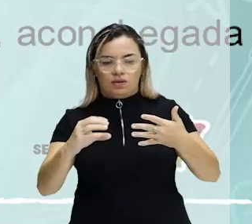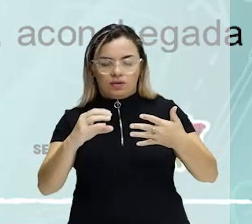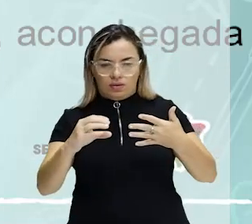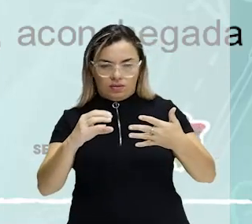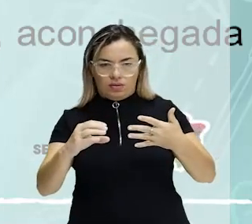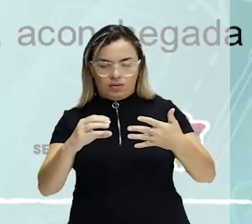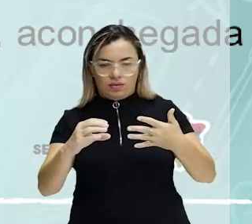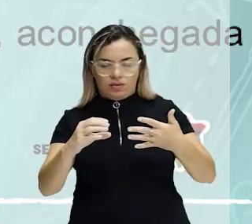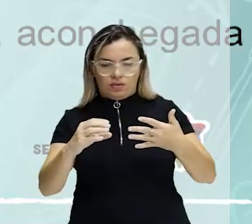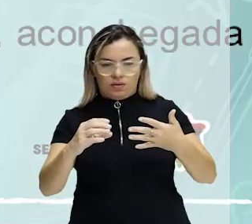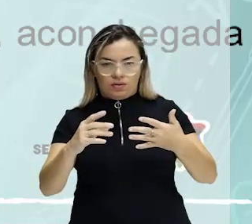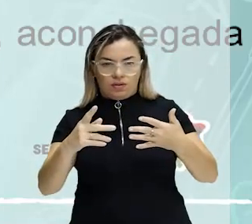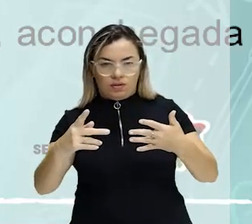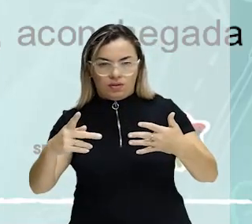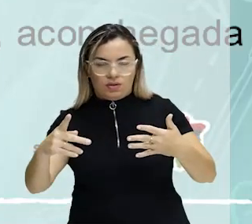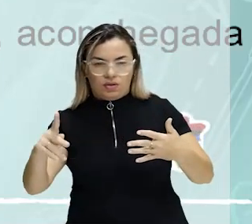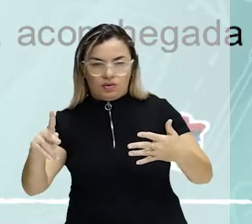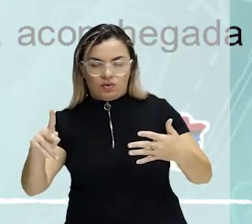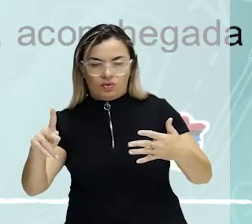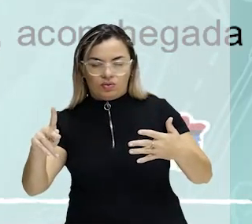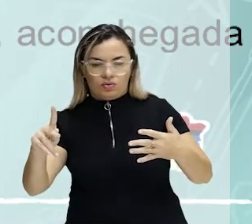ombros suportam o mundo.